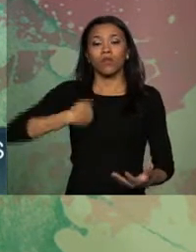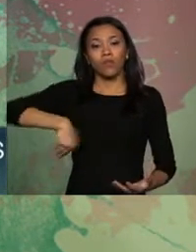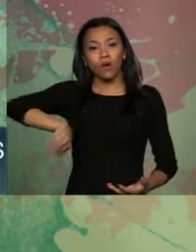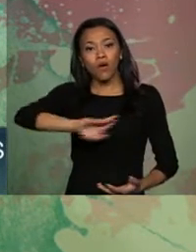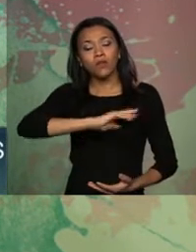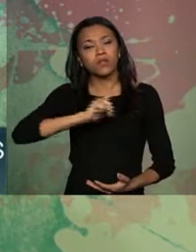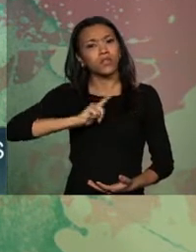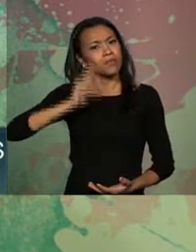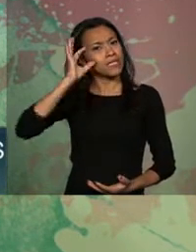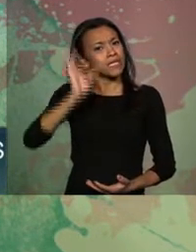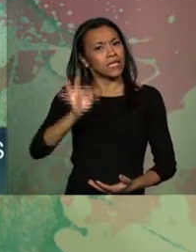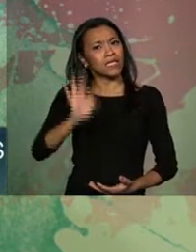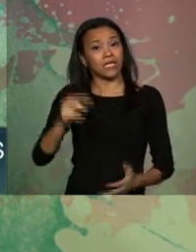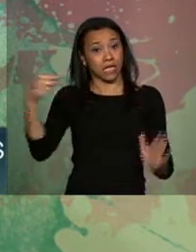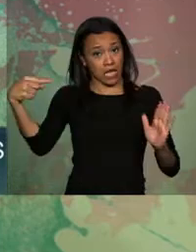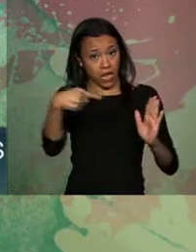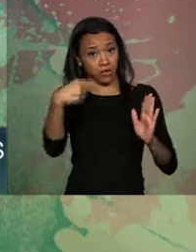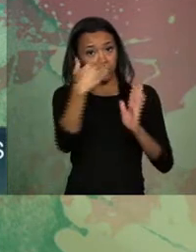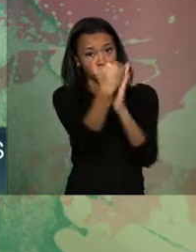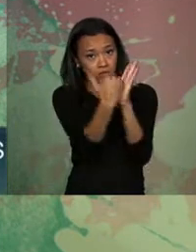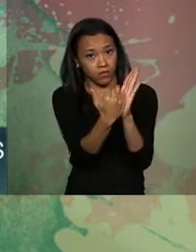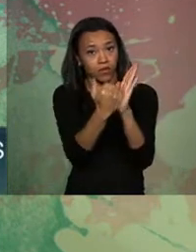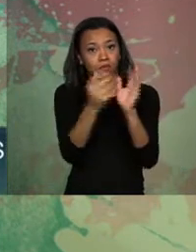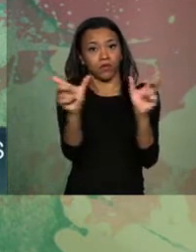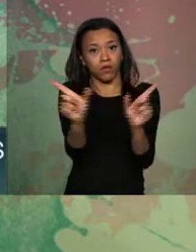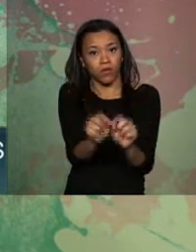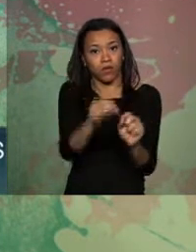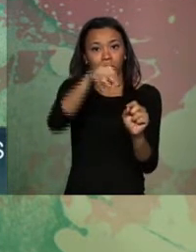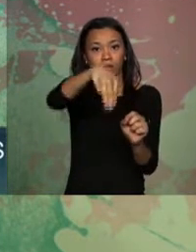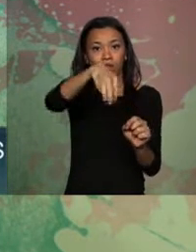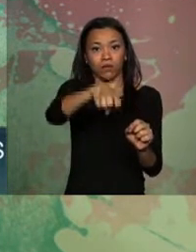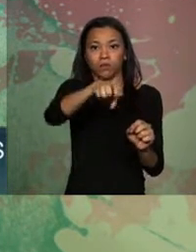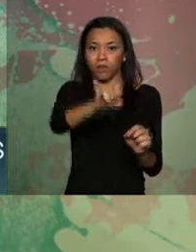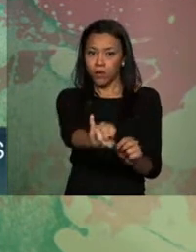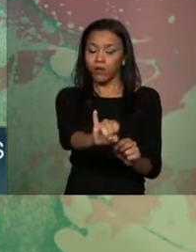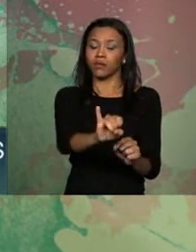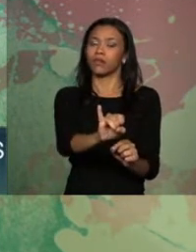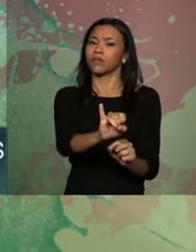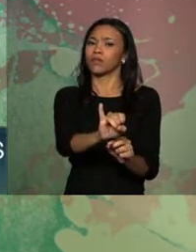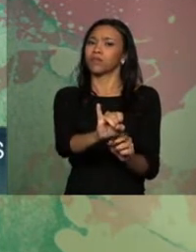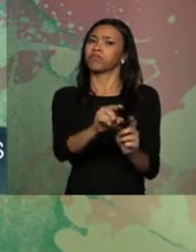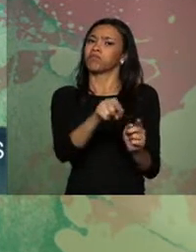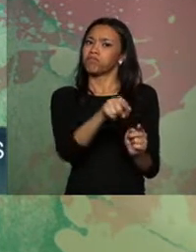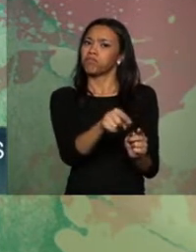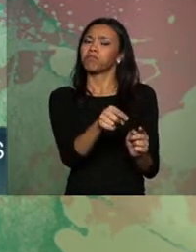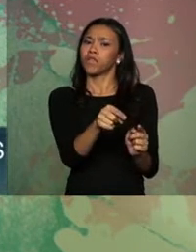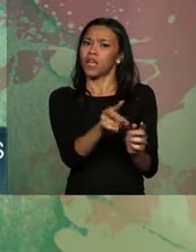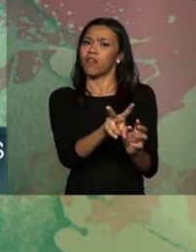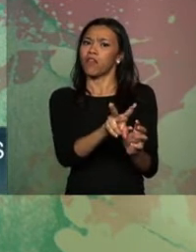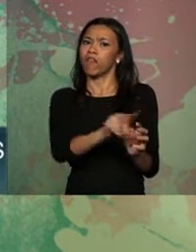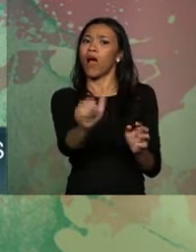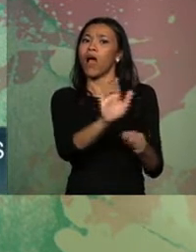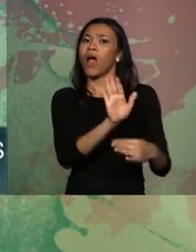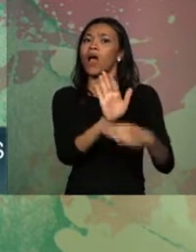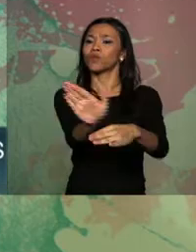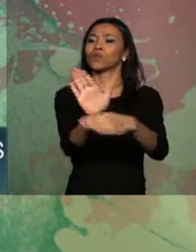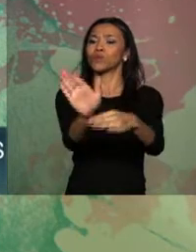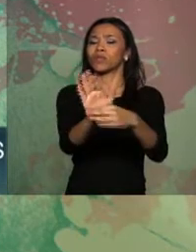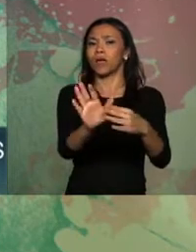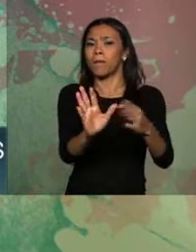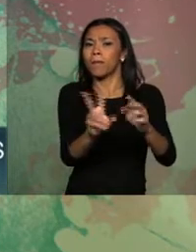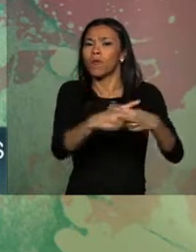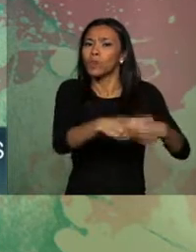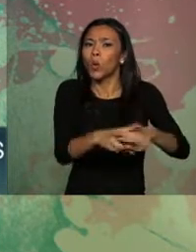certeza que o MEI, em todas as melhorias que daqui para frente nós